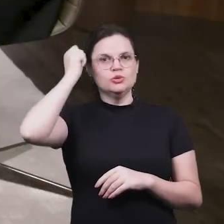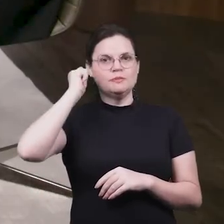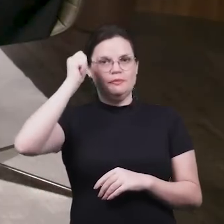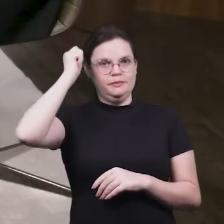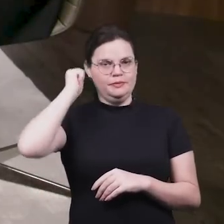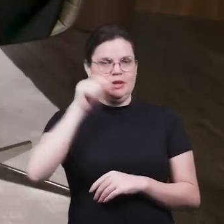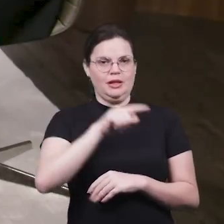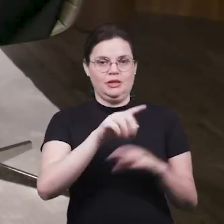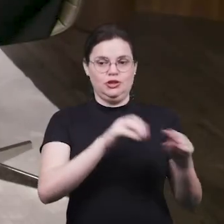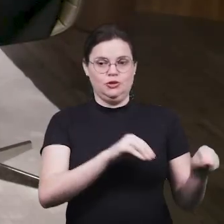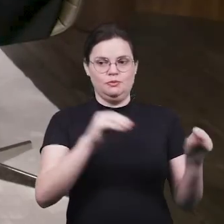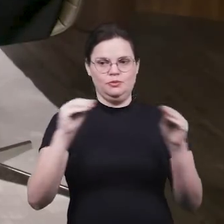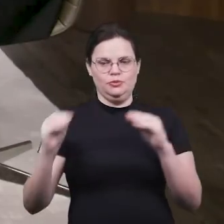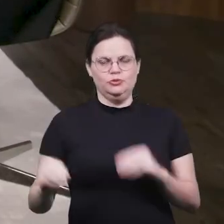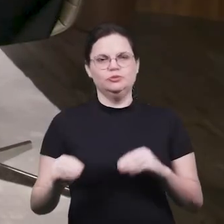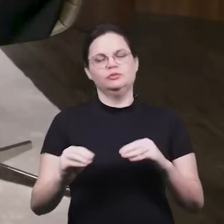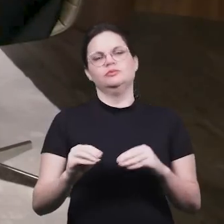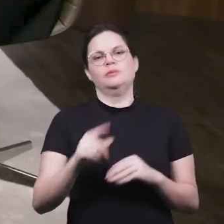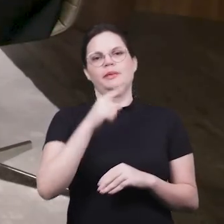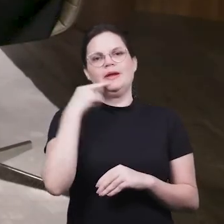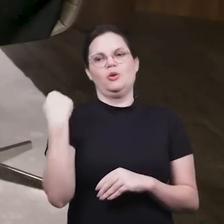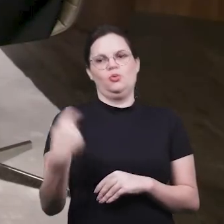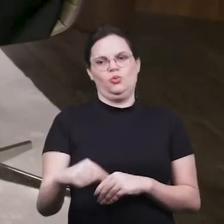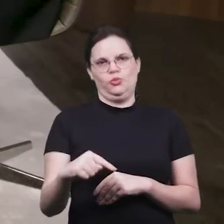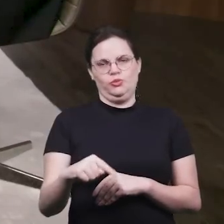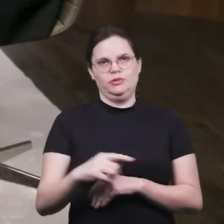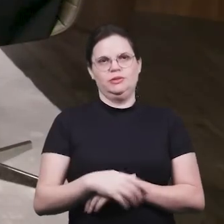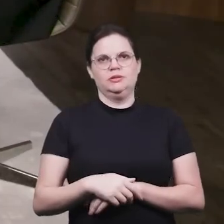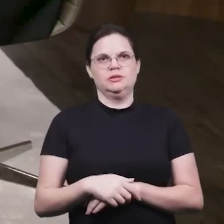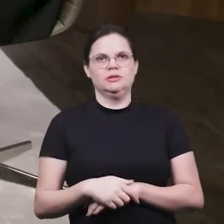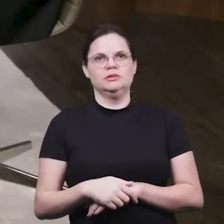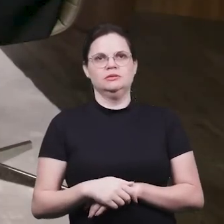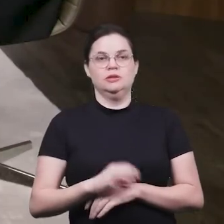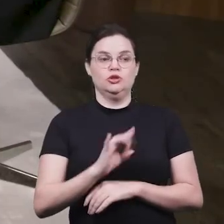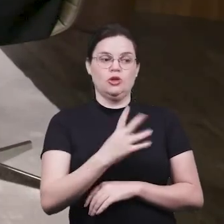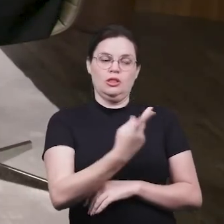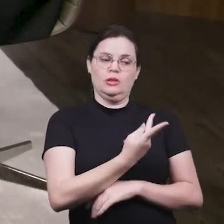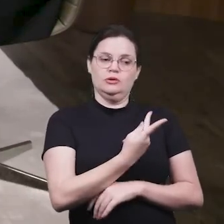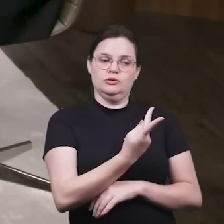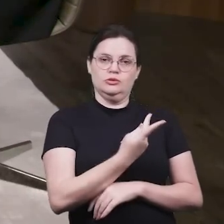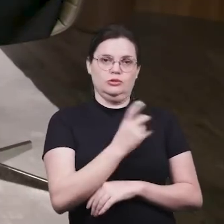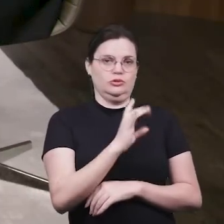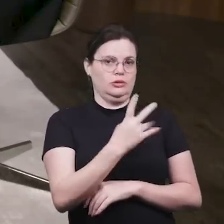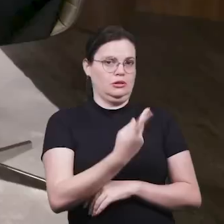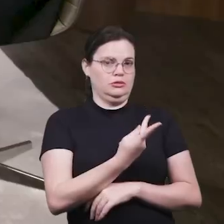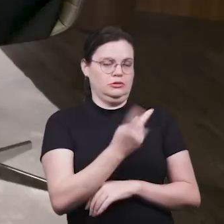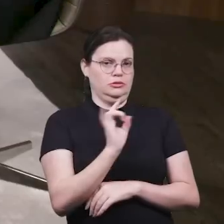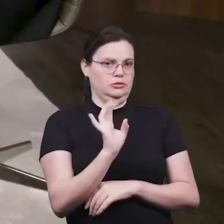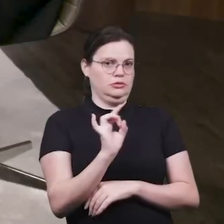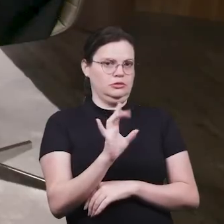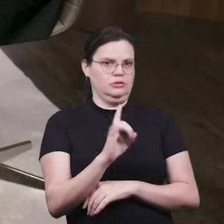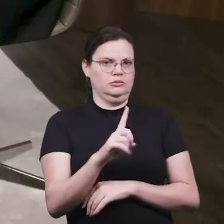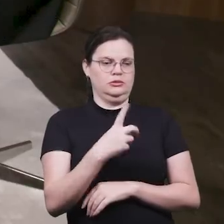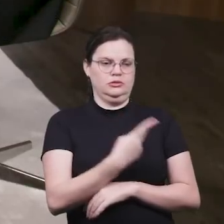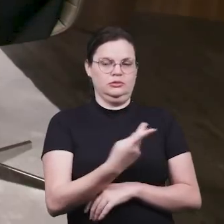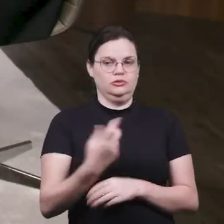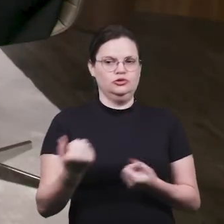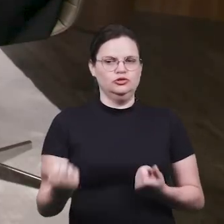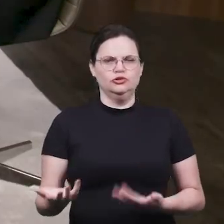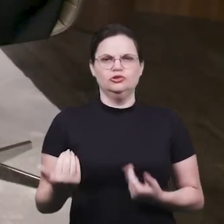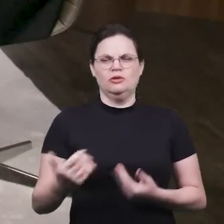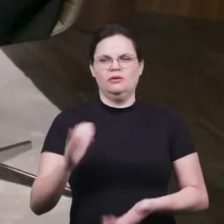Uzbequistão e mudamos para a Rússia, para Só ali. era nós dois. Era nós dois, jovens, né,